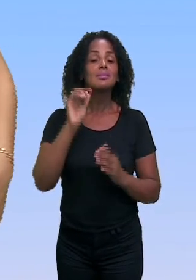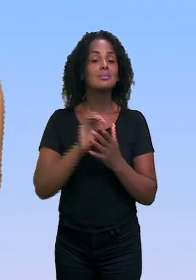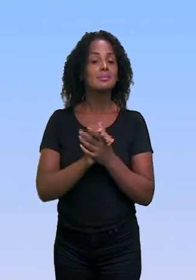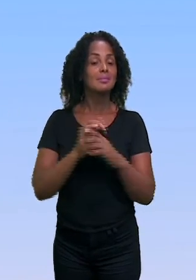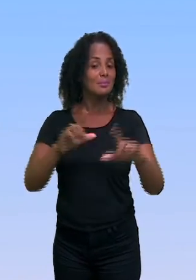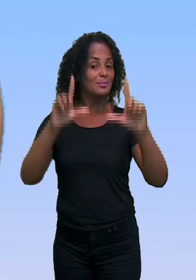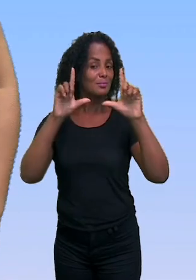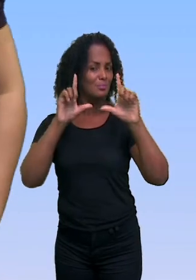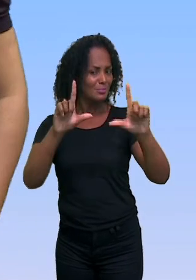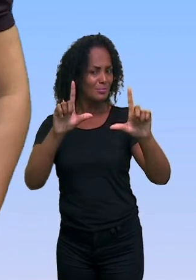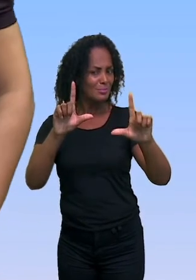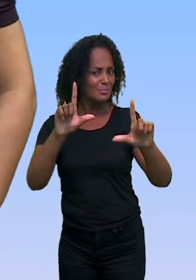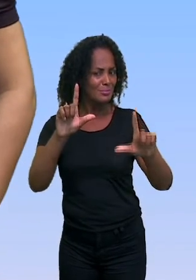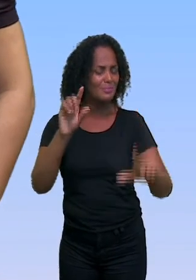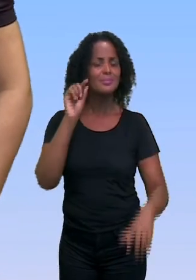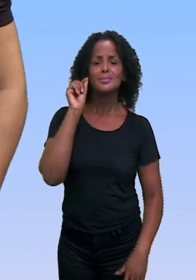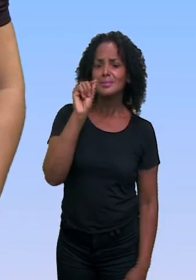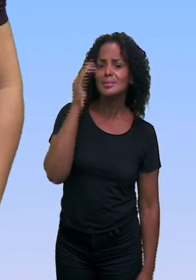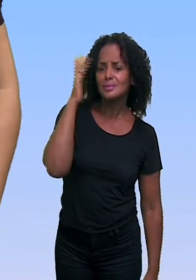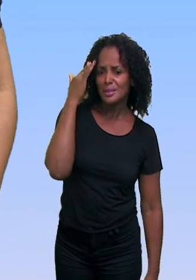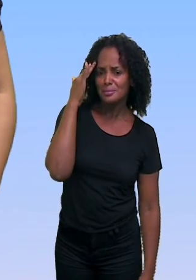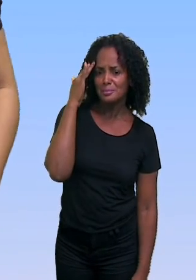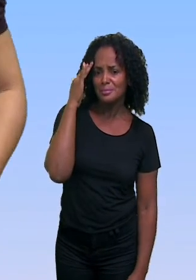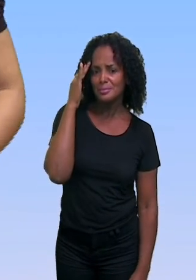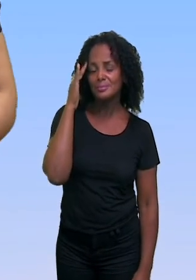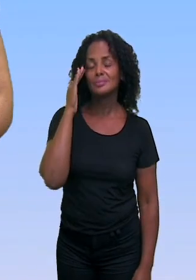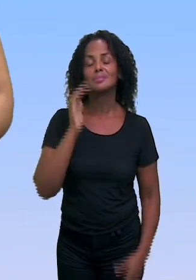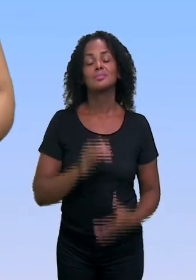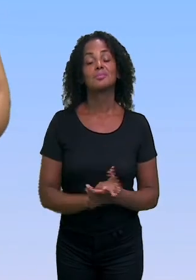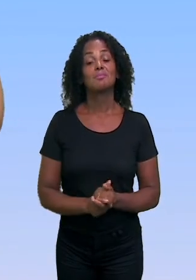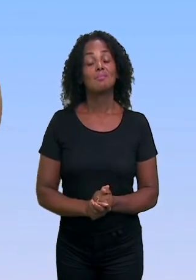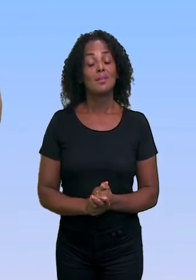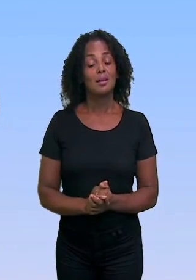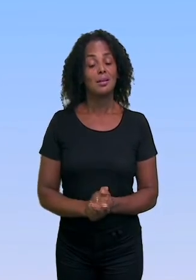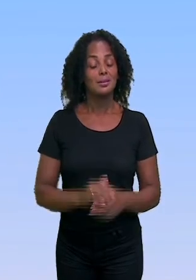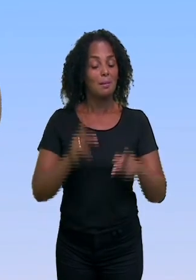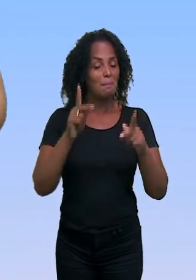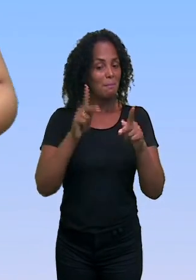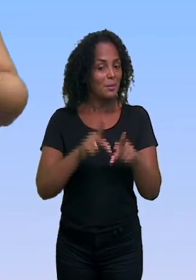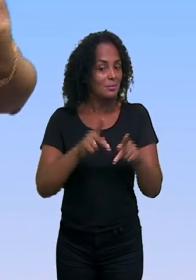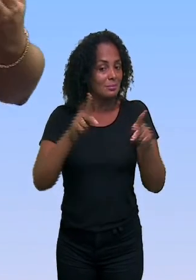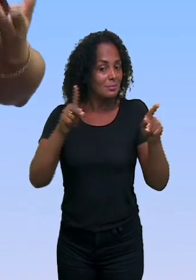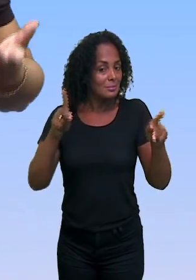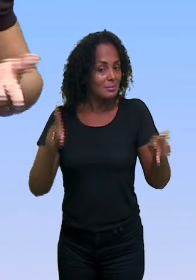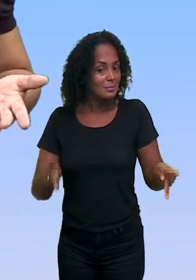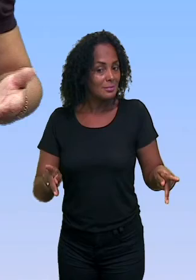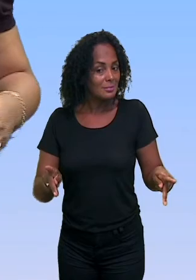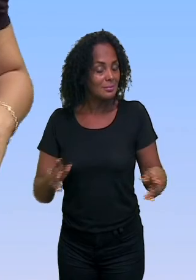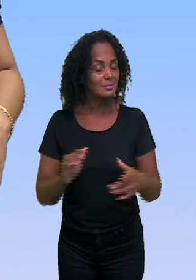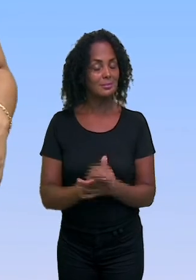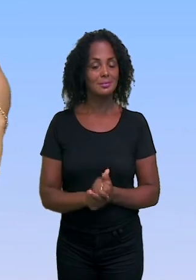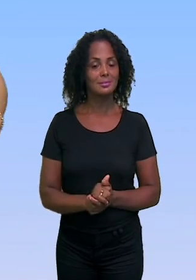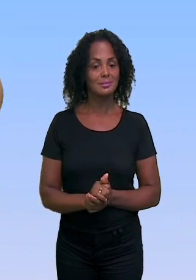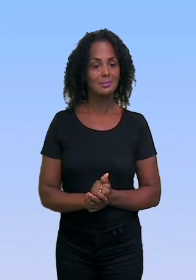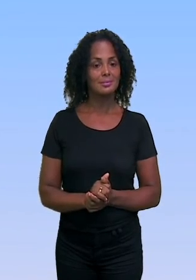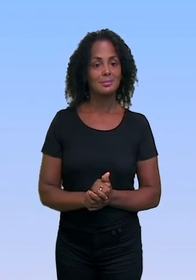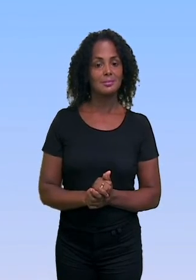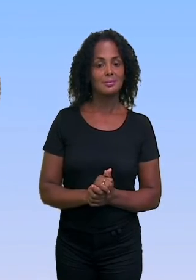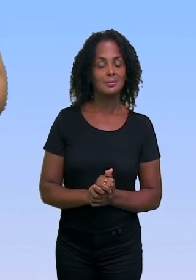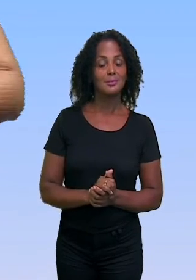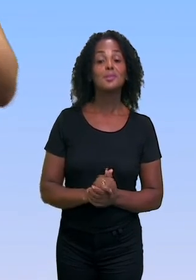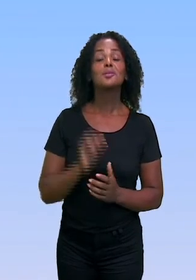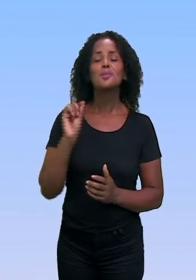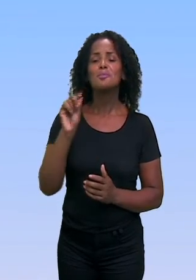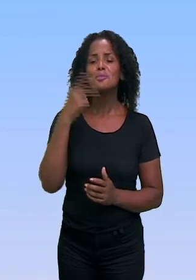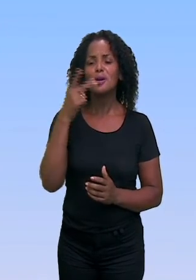figura a muito bem É a professora então professor em mim mas como é que se diz